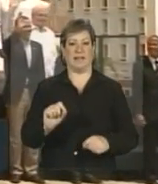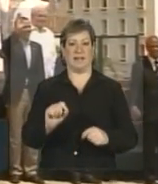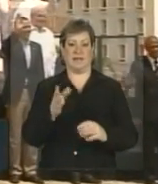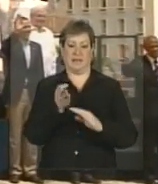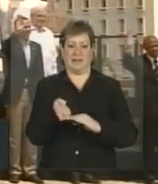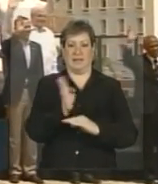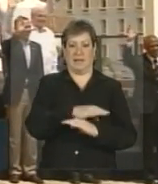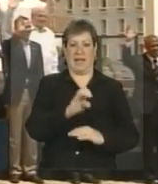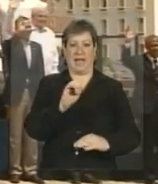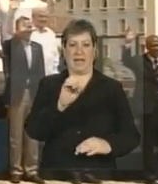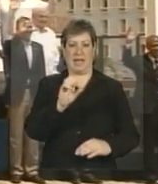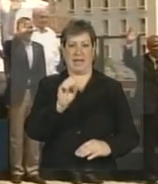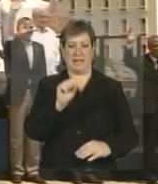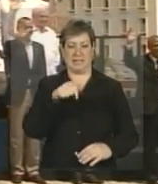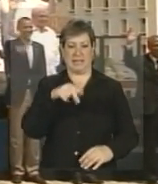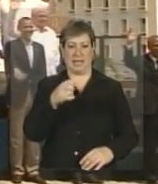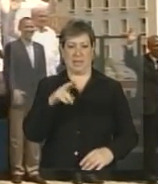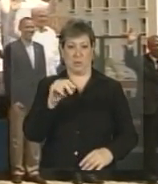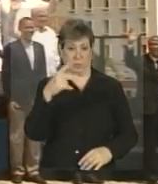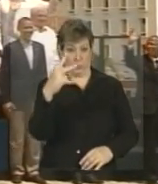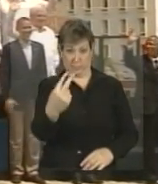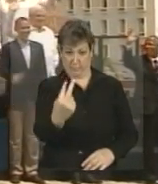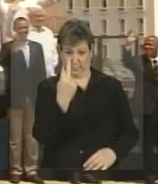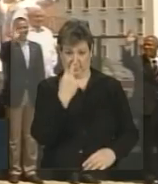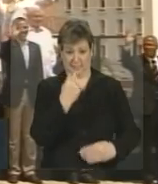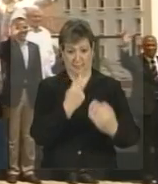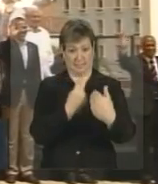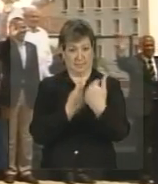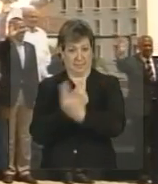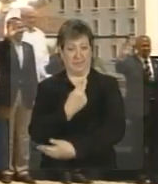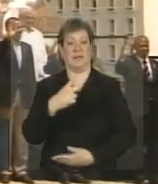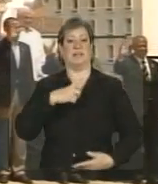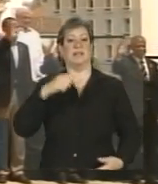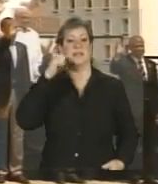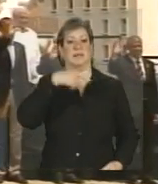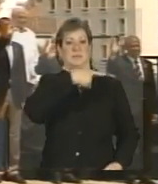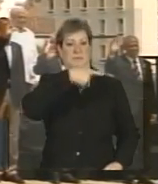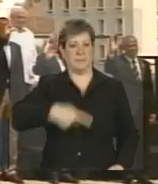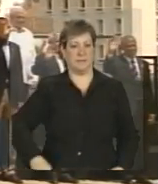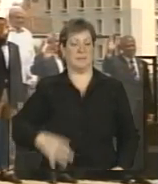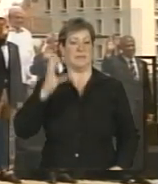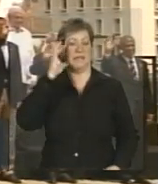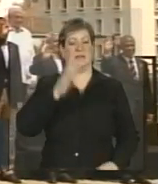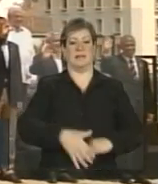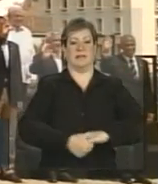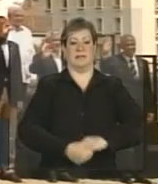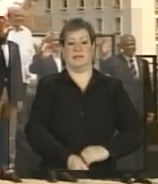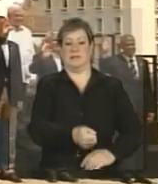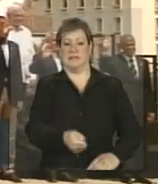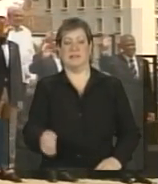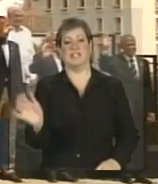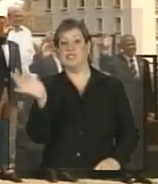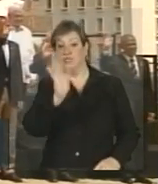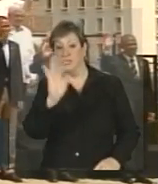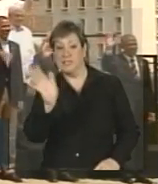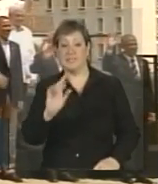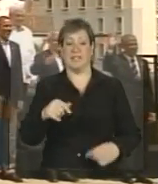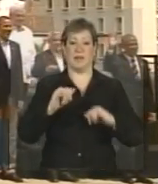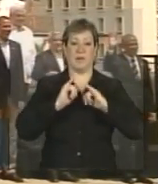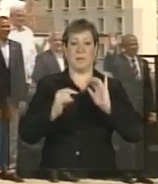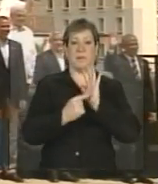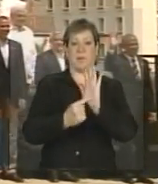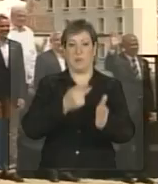esquerdo da sua tela a presidenta Dilma Rousseff, nesse momento cumprimentando, dando tchau aí para as pessoas,